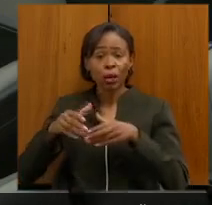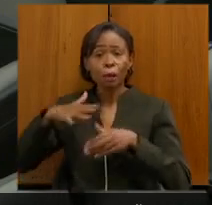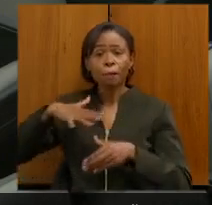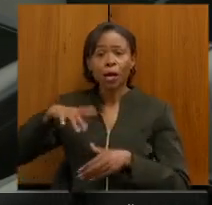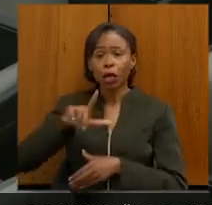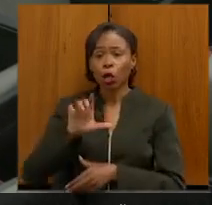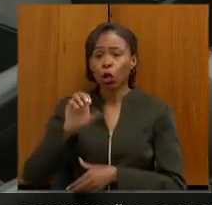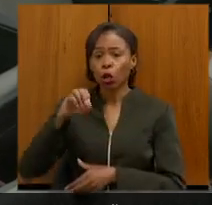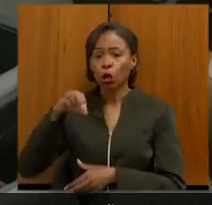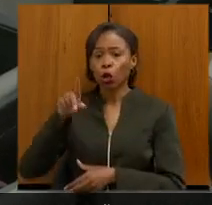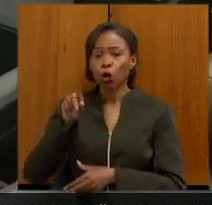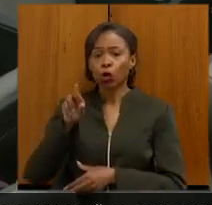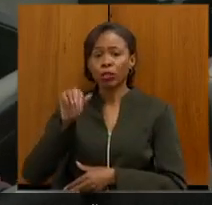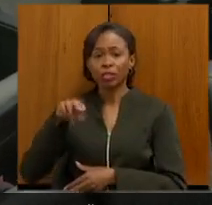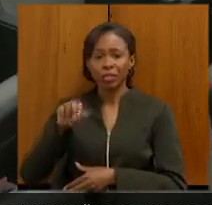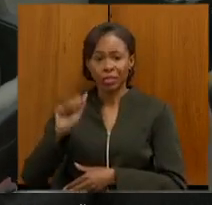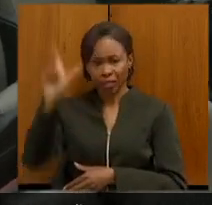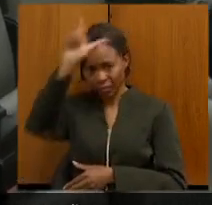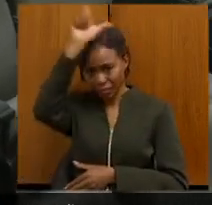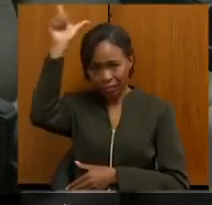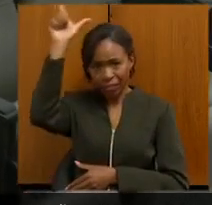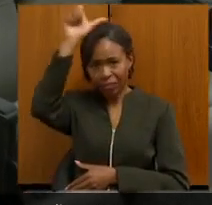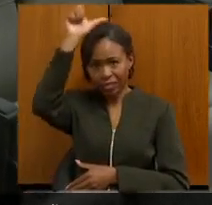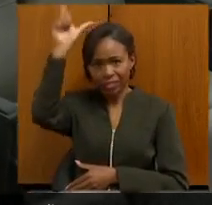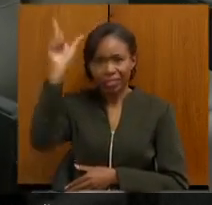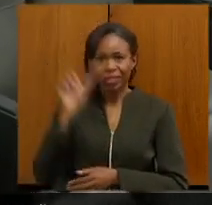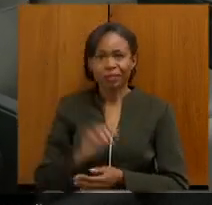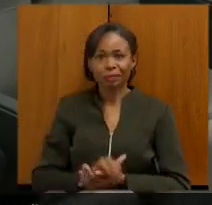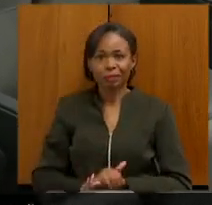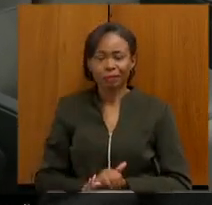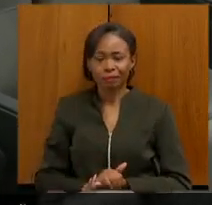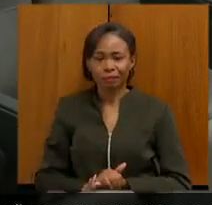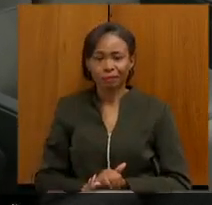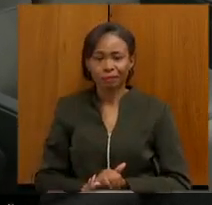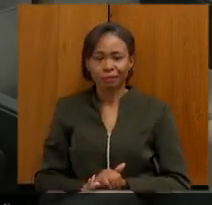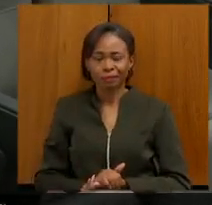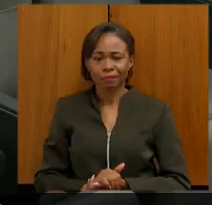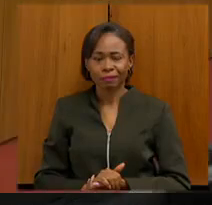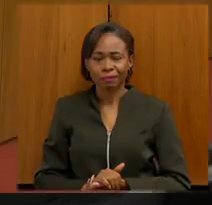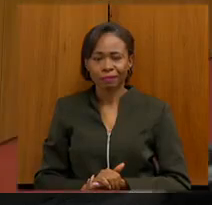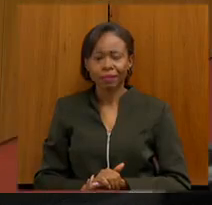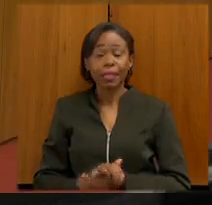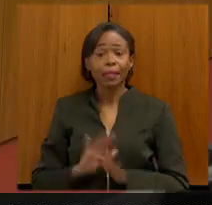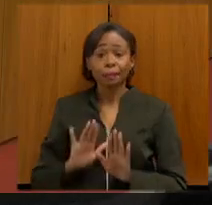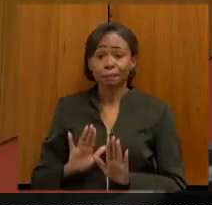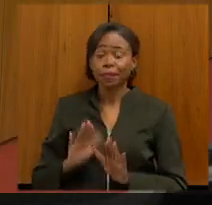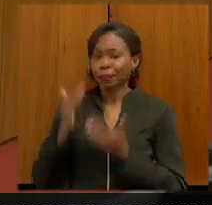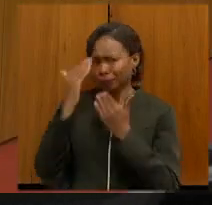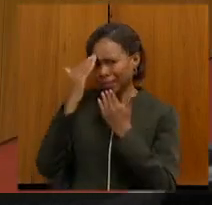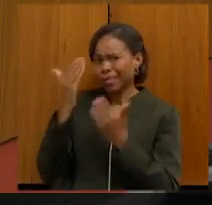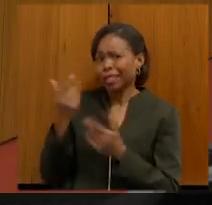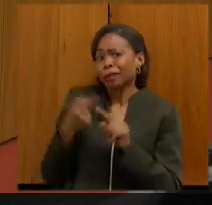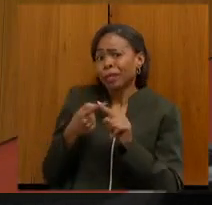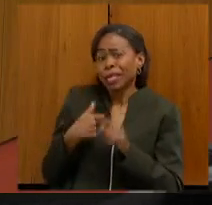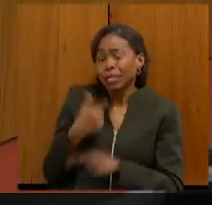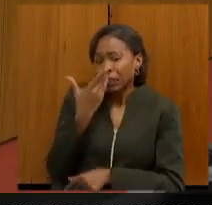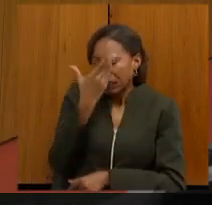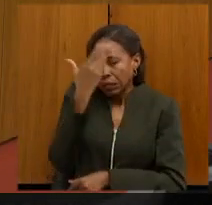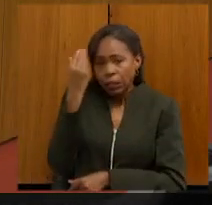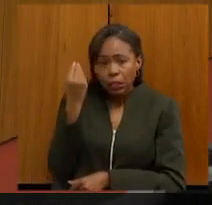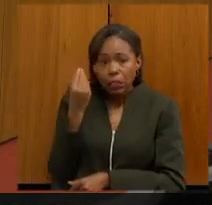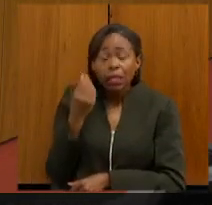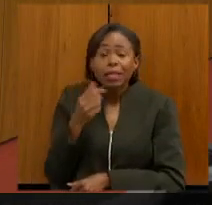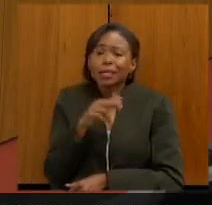bairro Londrina em Santa Luzia aí Freire Obrigado que eu esqueci